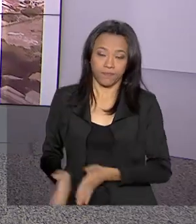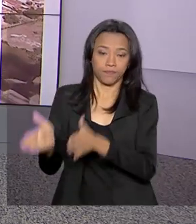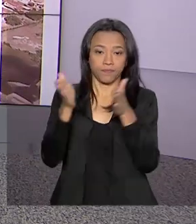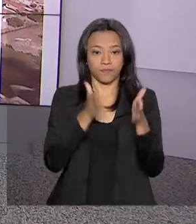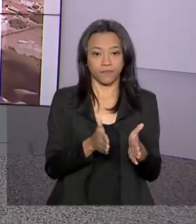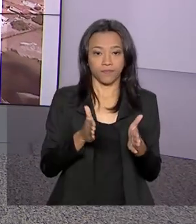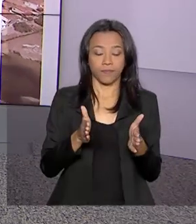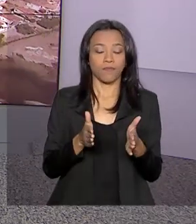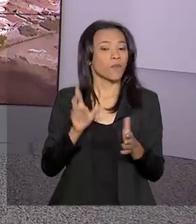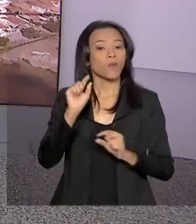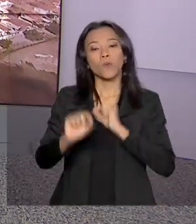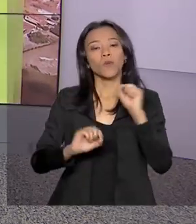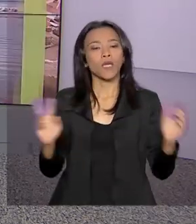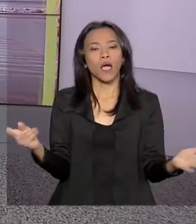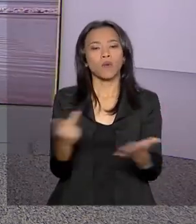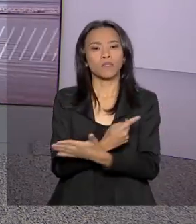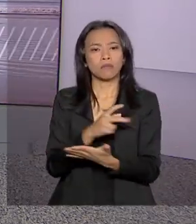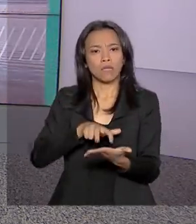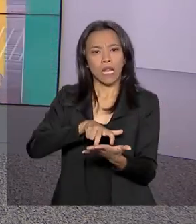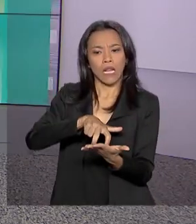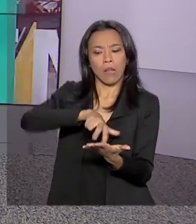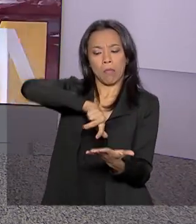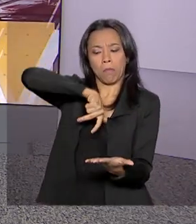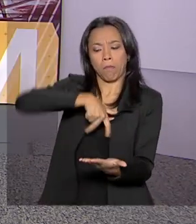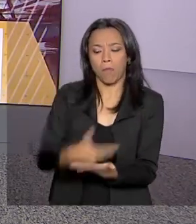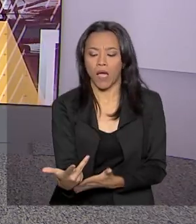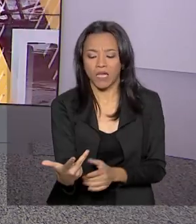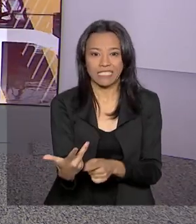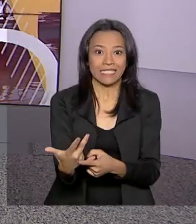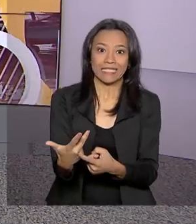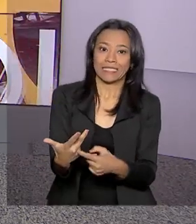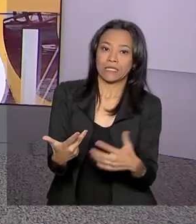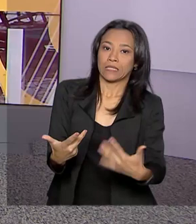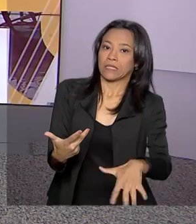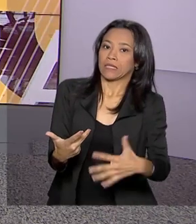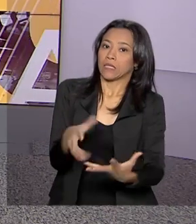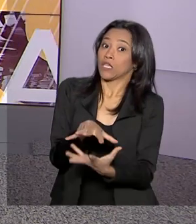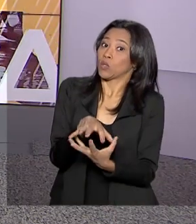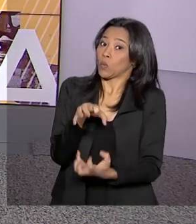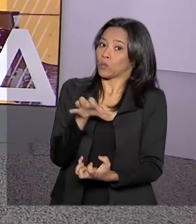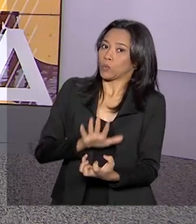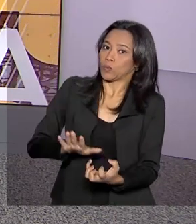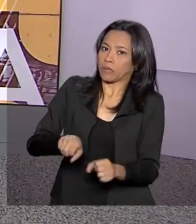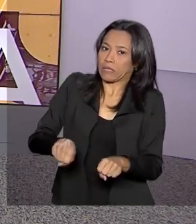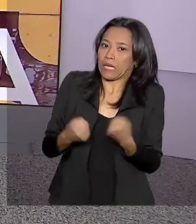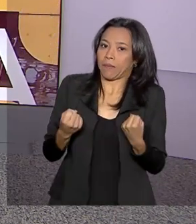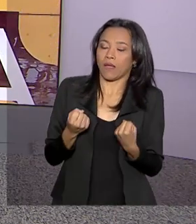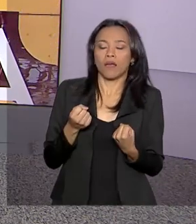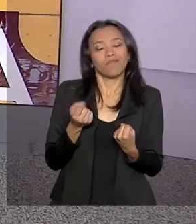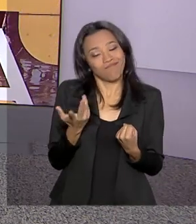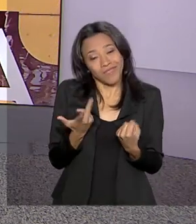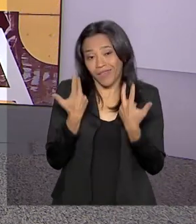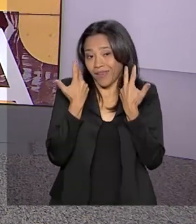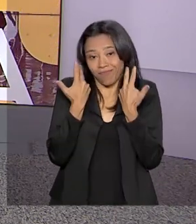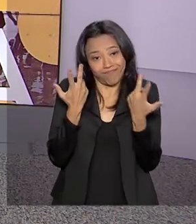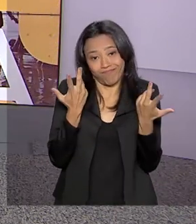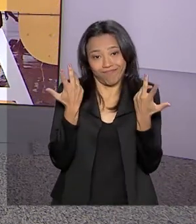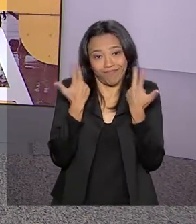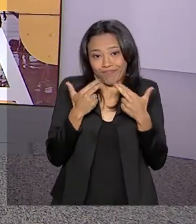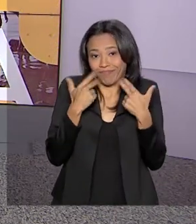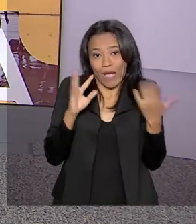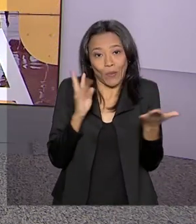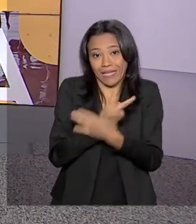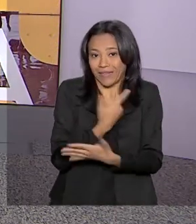Uma queda inesperada pode causar uma fratura no idoso. E para evitar um problema desse, que é típico da terceira idade,